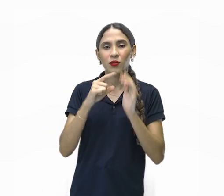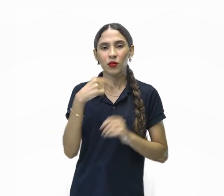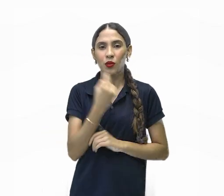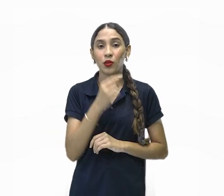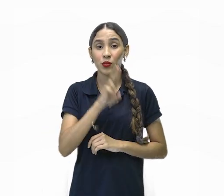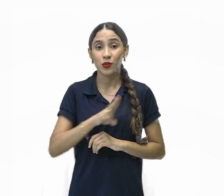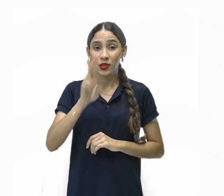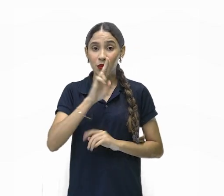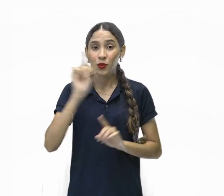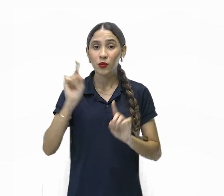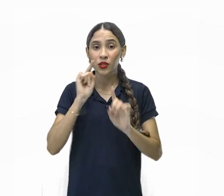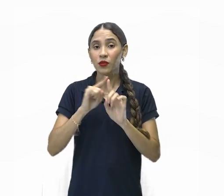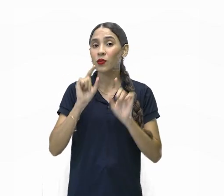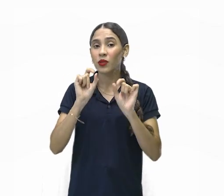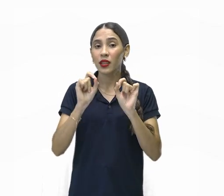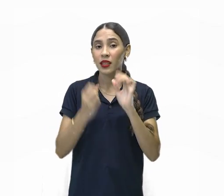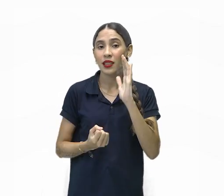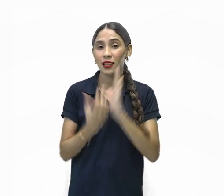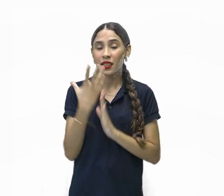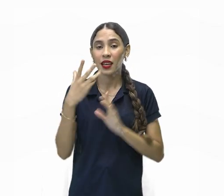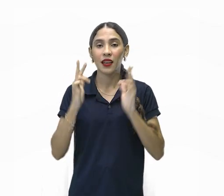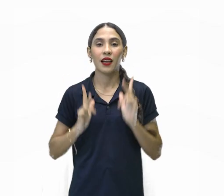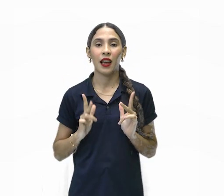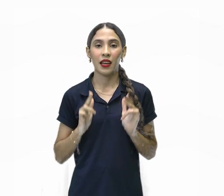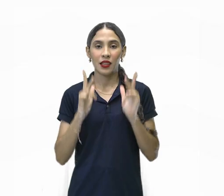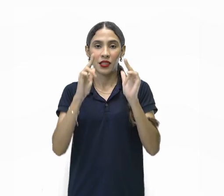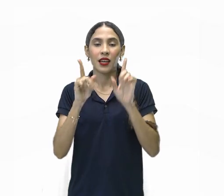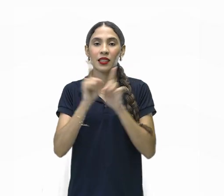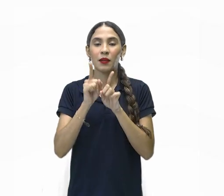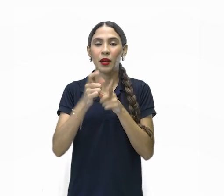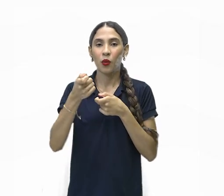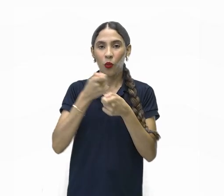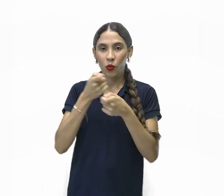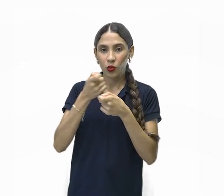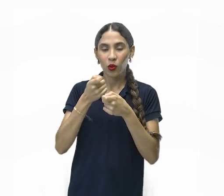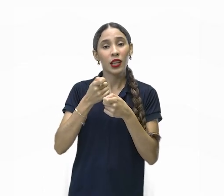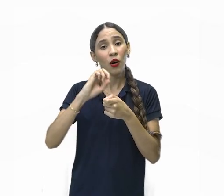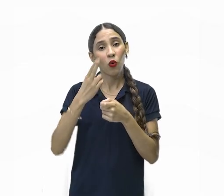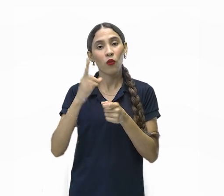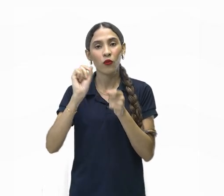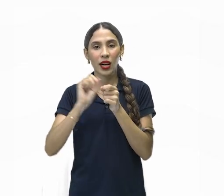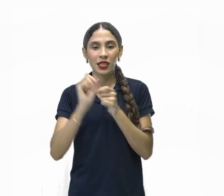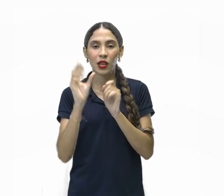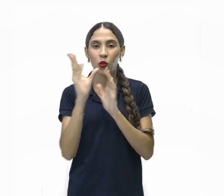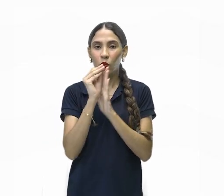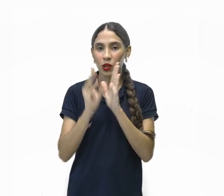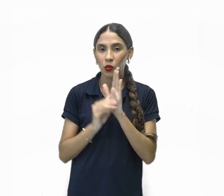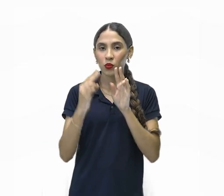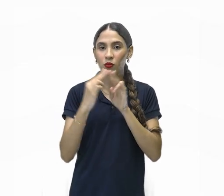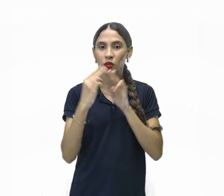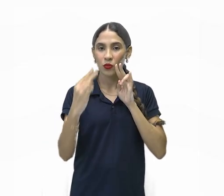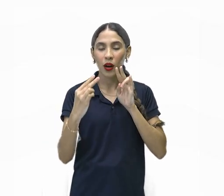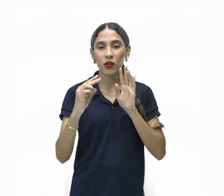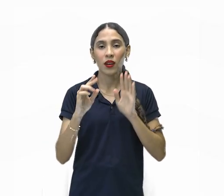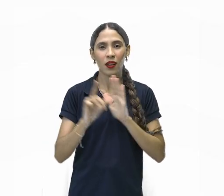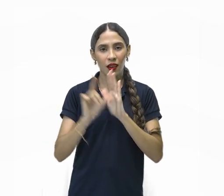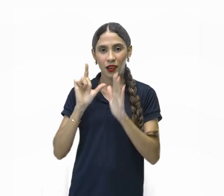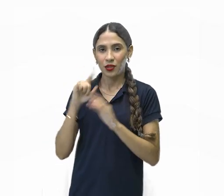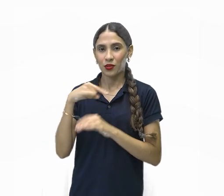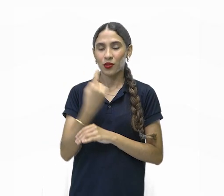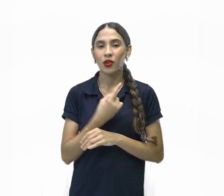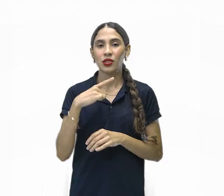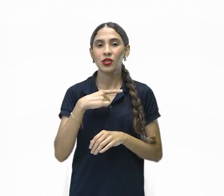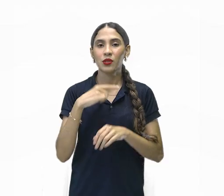para criar, editar e manipular conteúdo digital. Antes, nós tínhamos